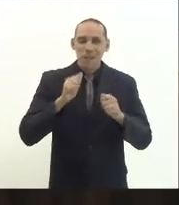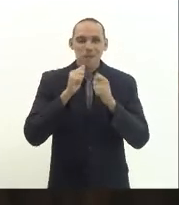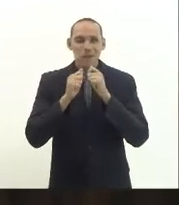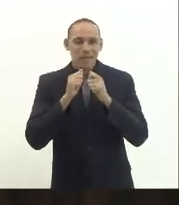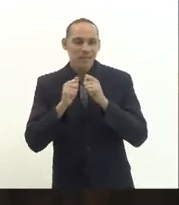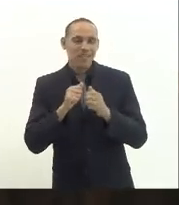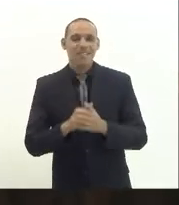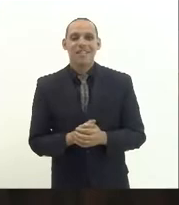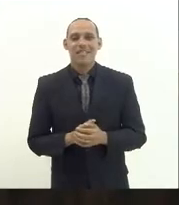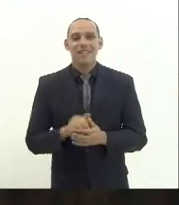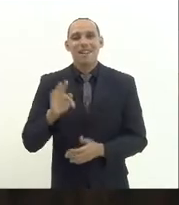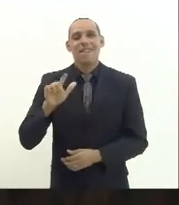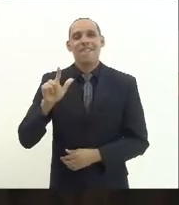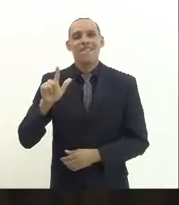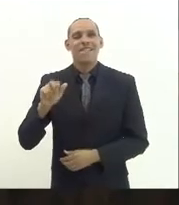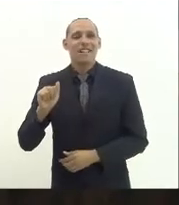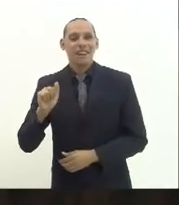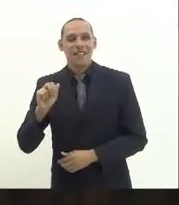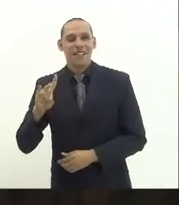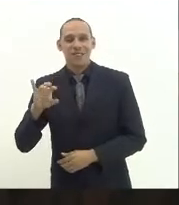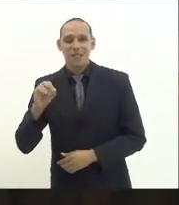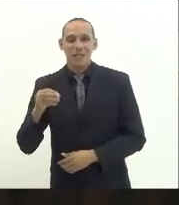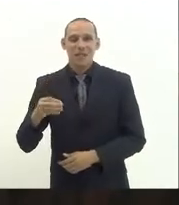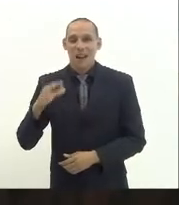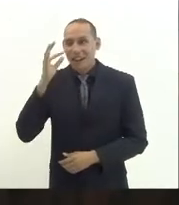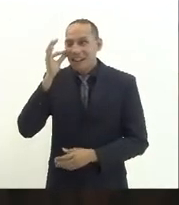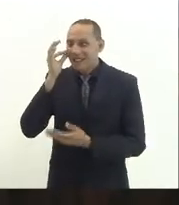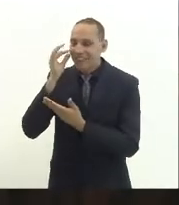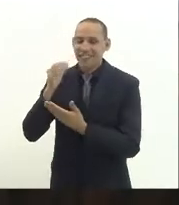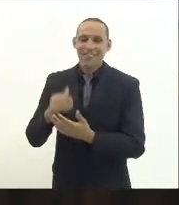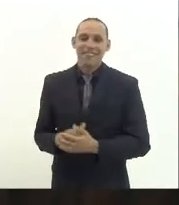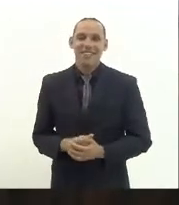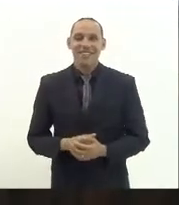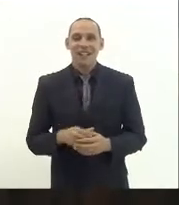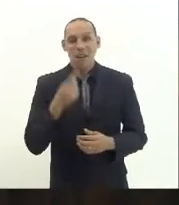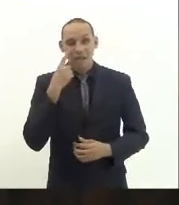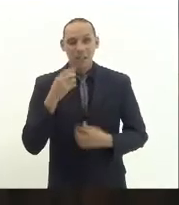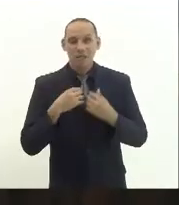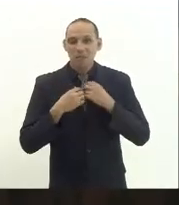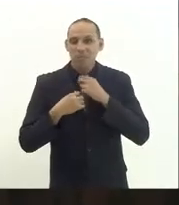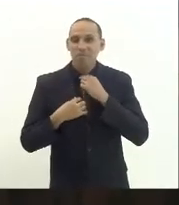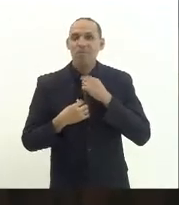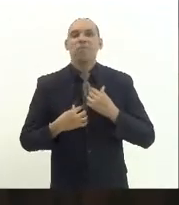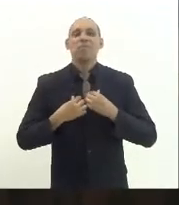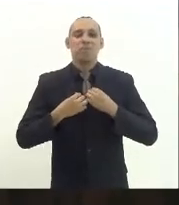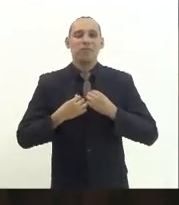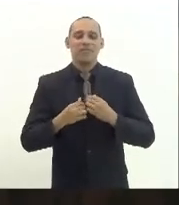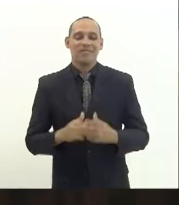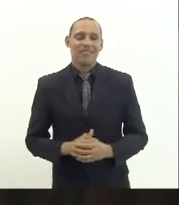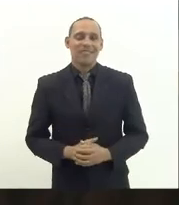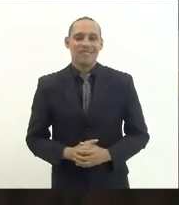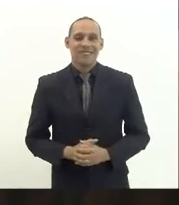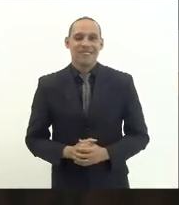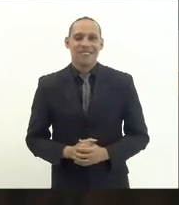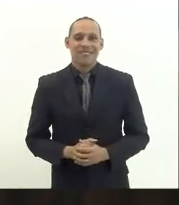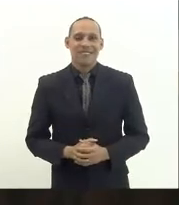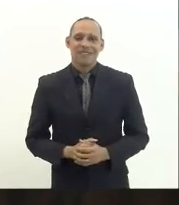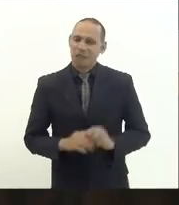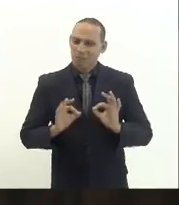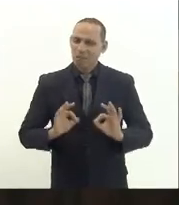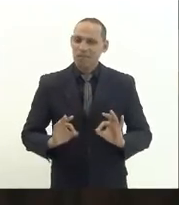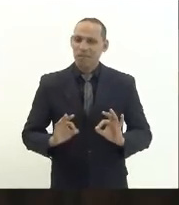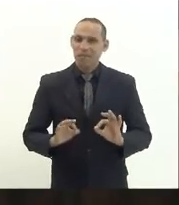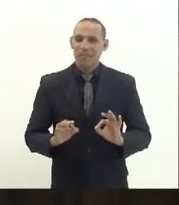Boa tarde Flávio serafini aqui pessoalmente tivesse a gravata ficou certo aqui e tem que